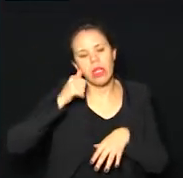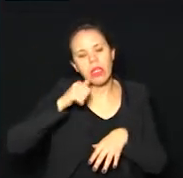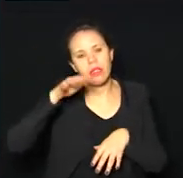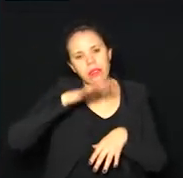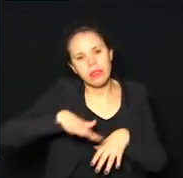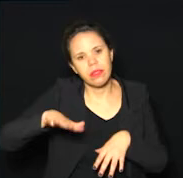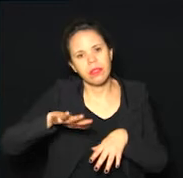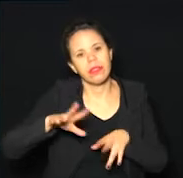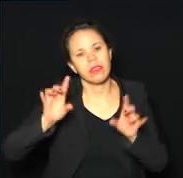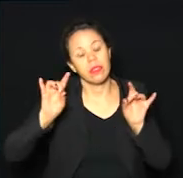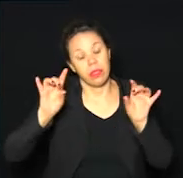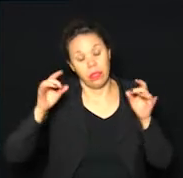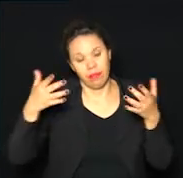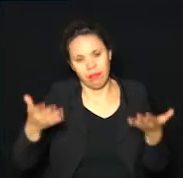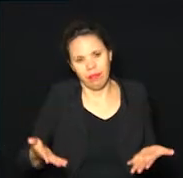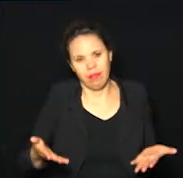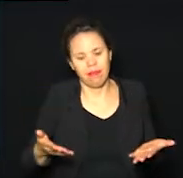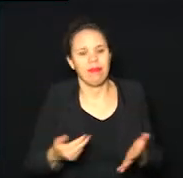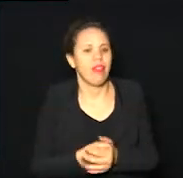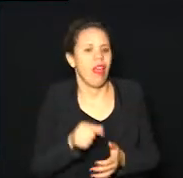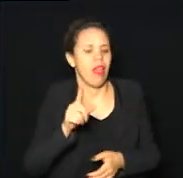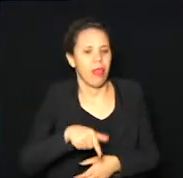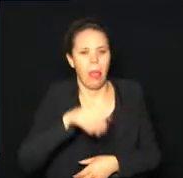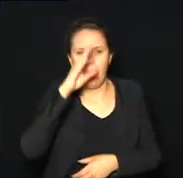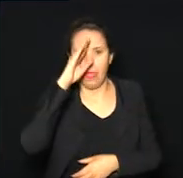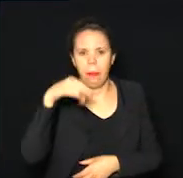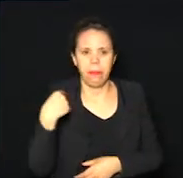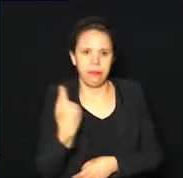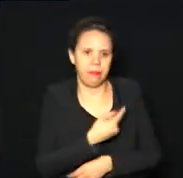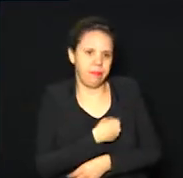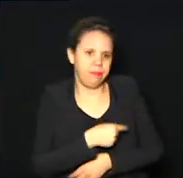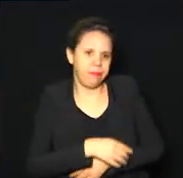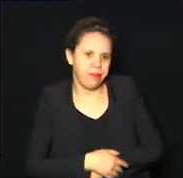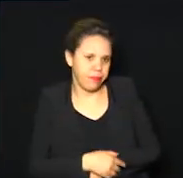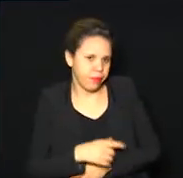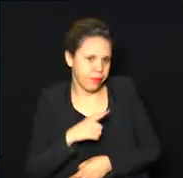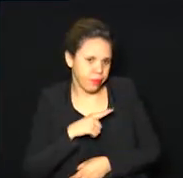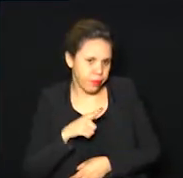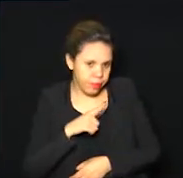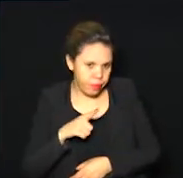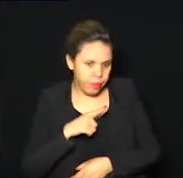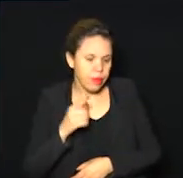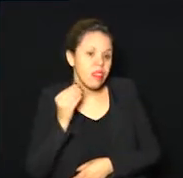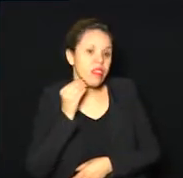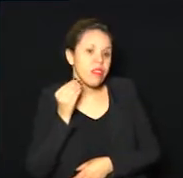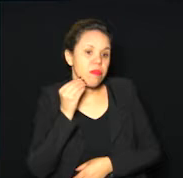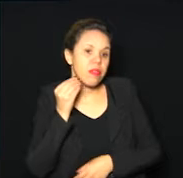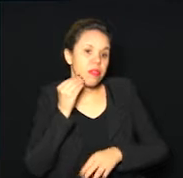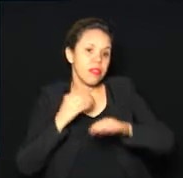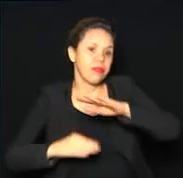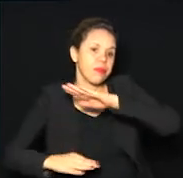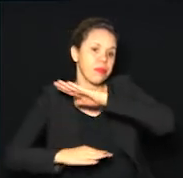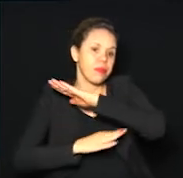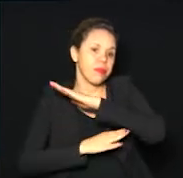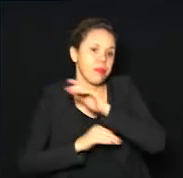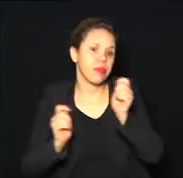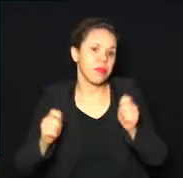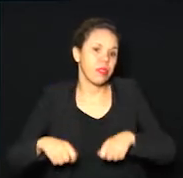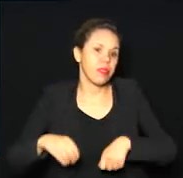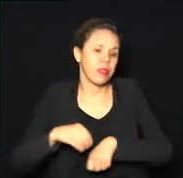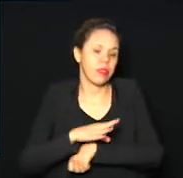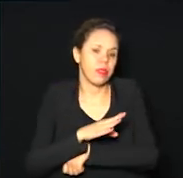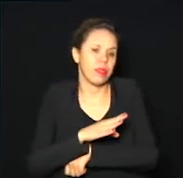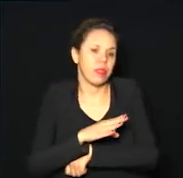em especial, e é fundamental que a gente tenha esse espaço na Câmara para poder trazer